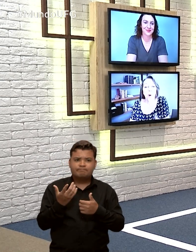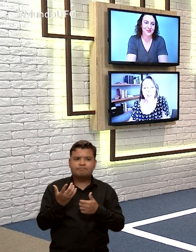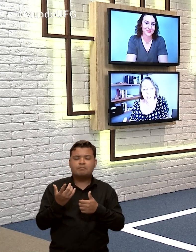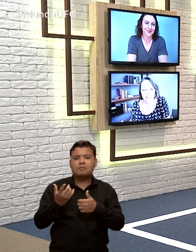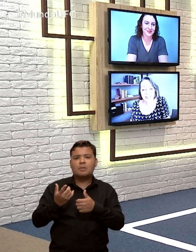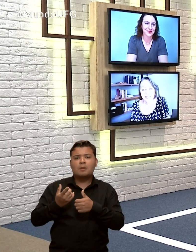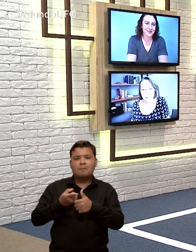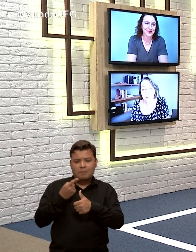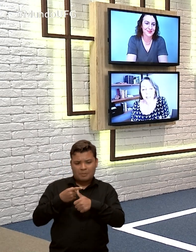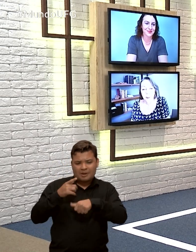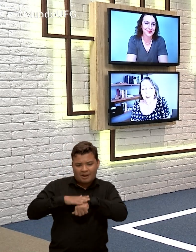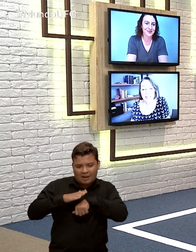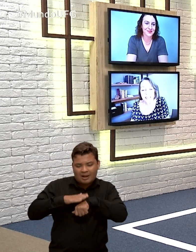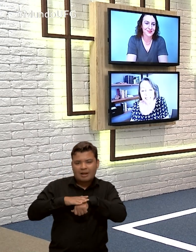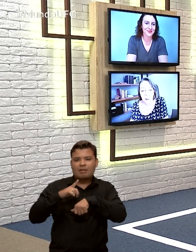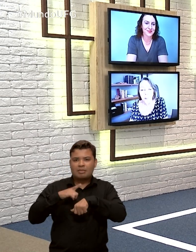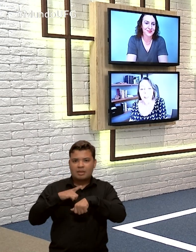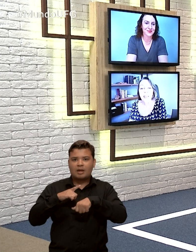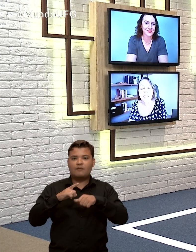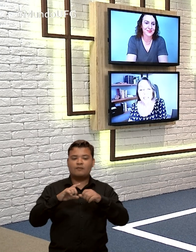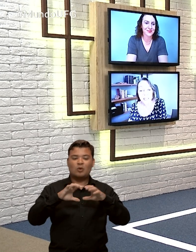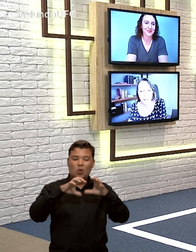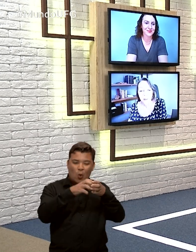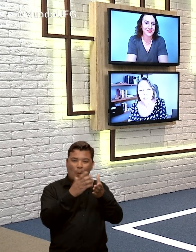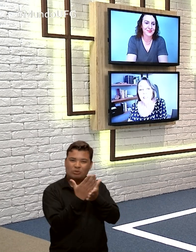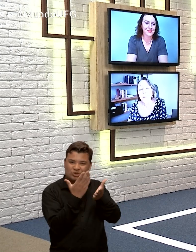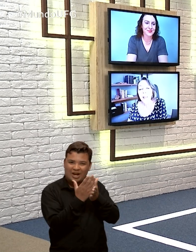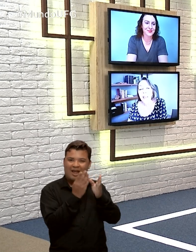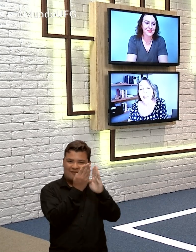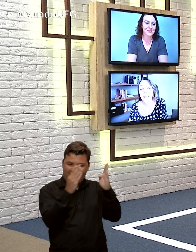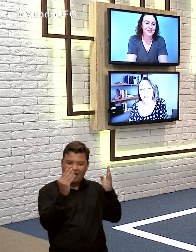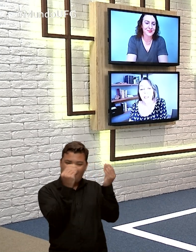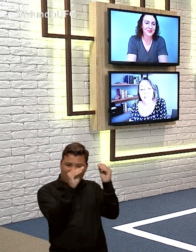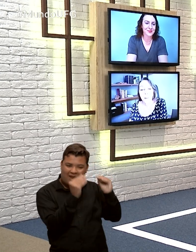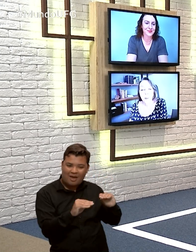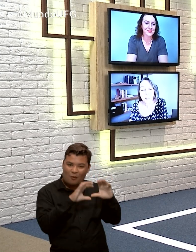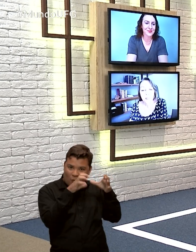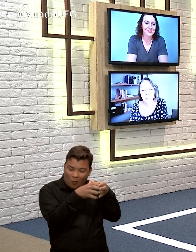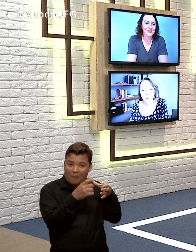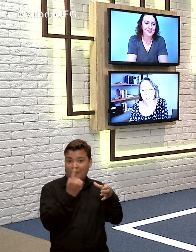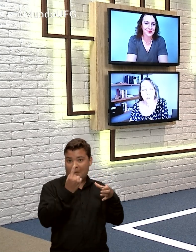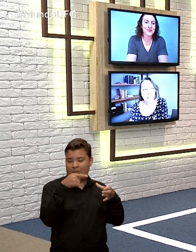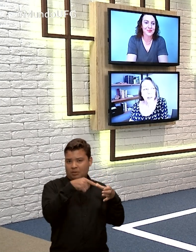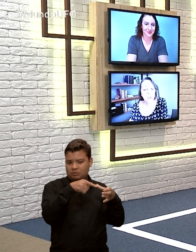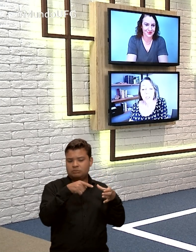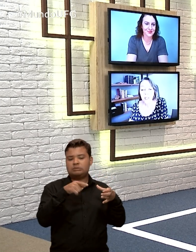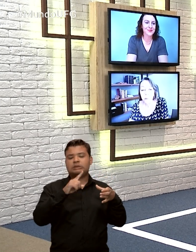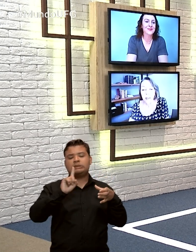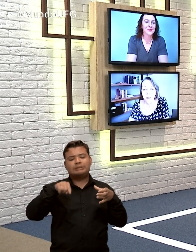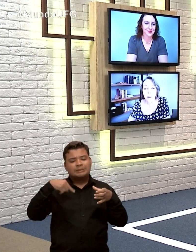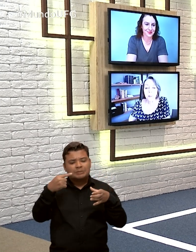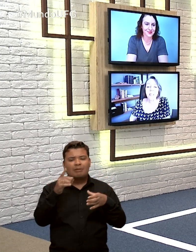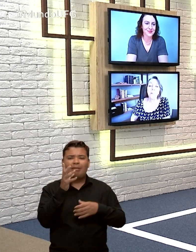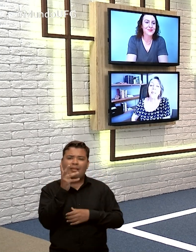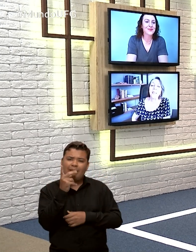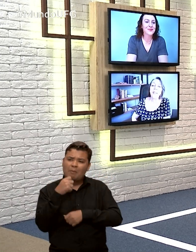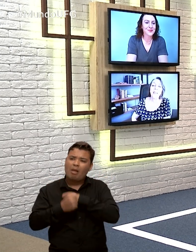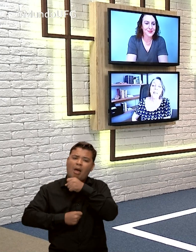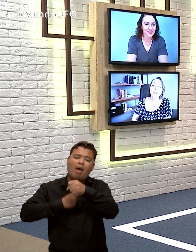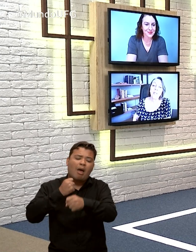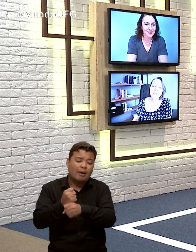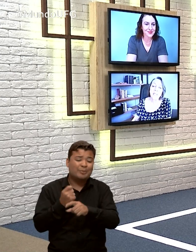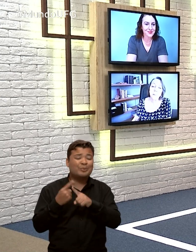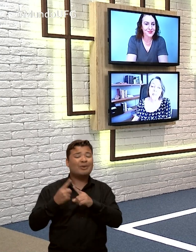esse lote, né, essa primeira coleção de livros, nós demoramos depois mais de ano, que aí veio a